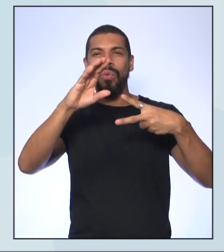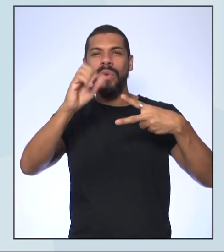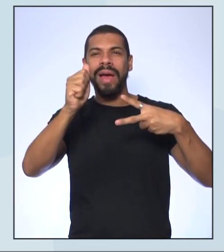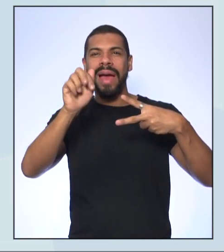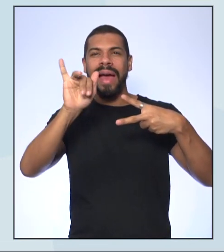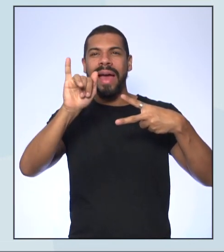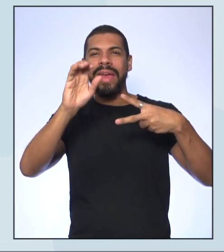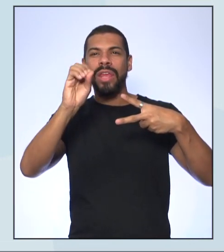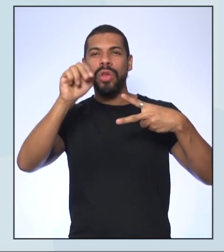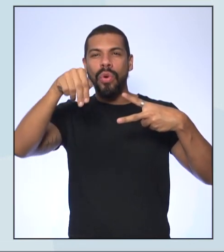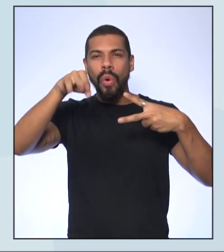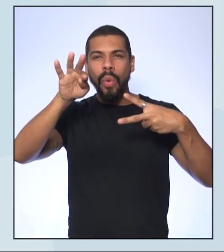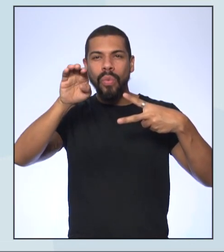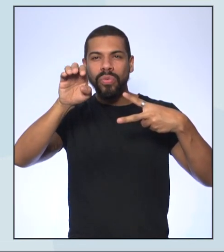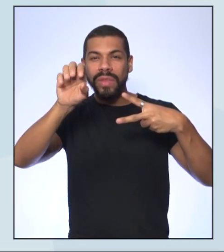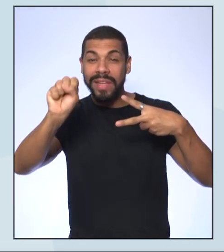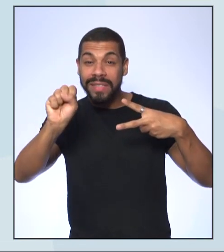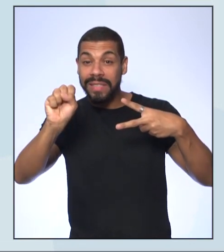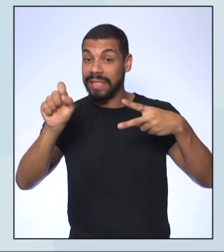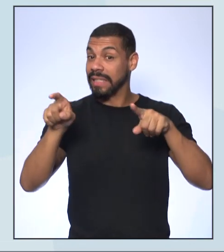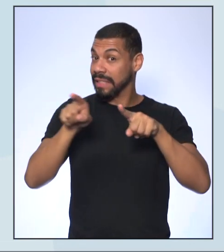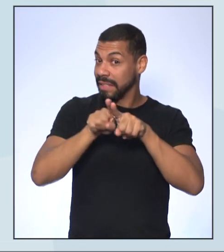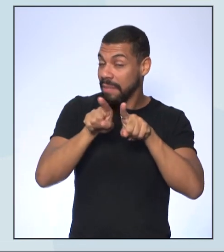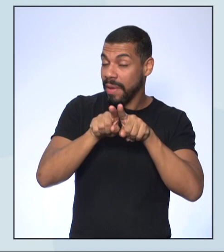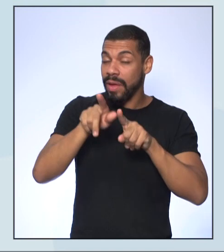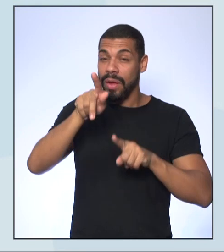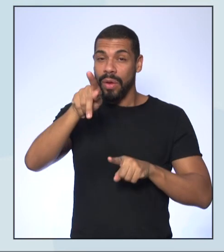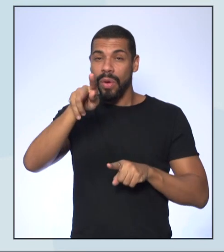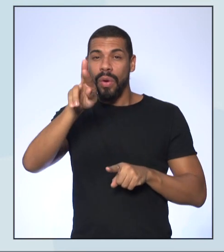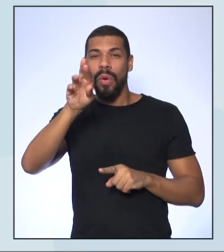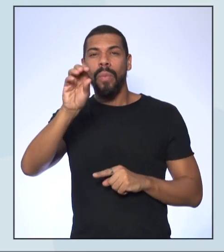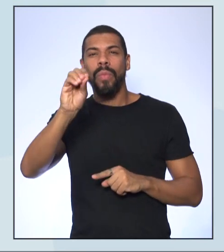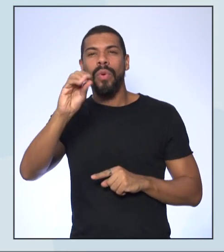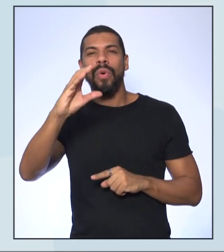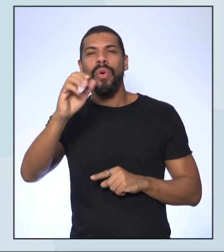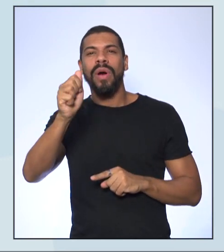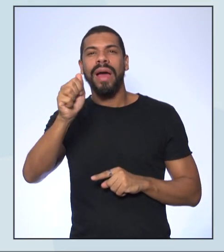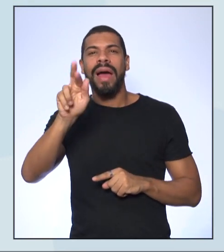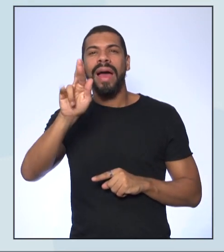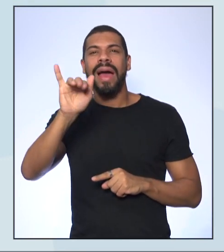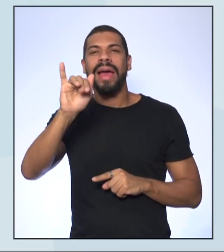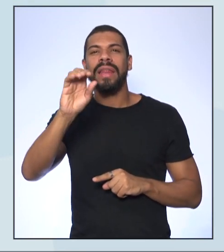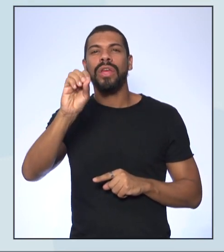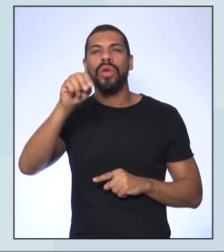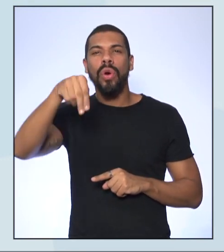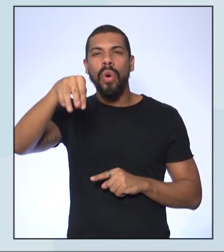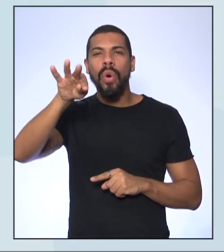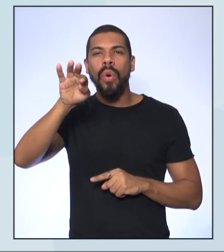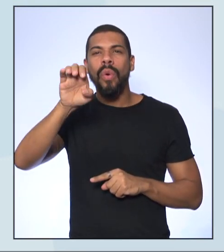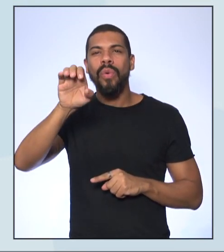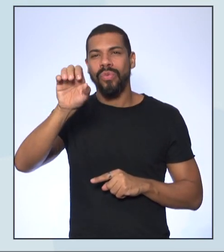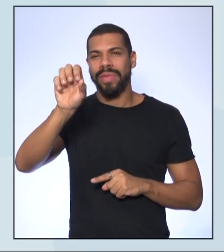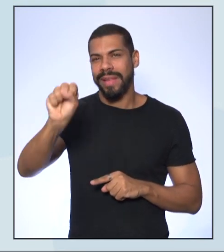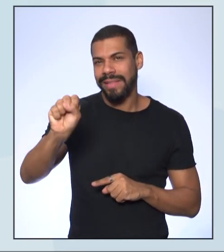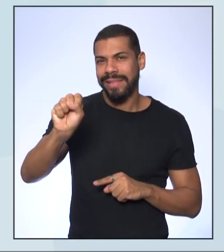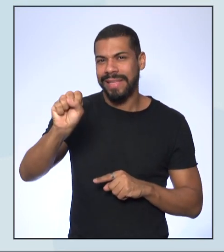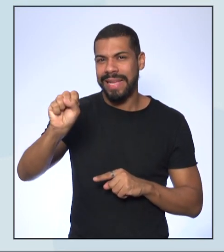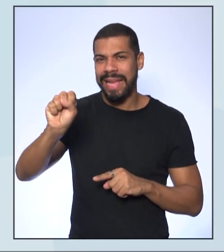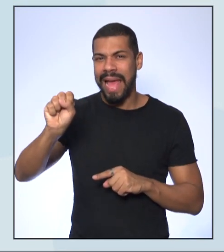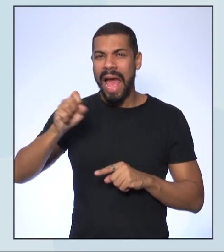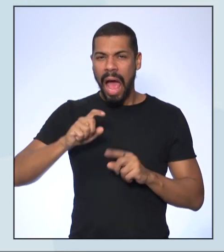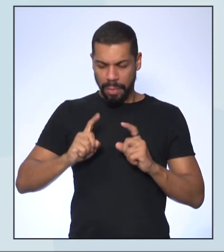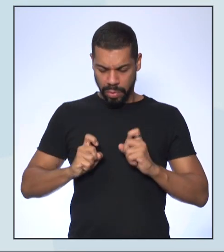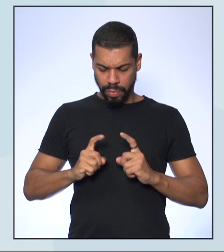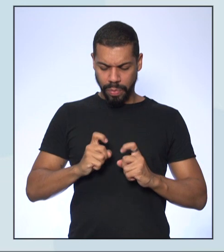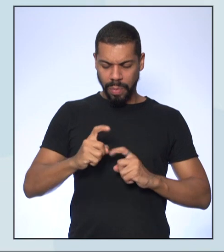seres procariontes, eles não possuem núcleo na sua célula, né? Quem são os seres procariontes? As bactérias. Então, vamos